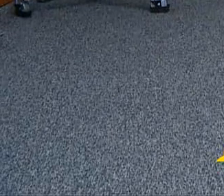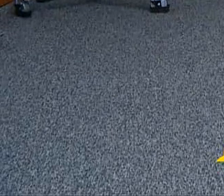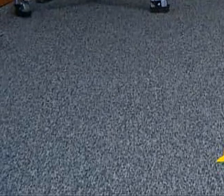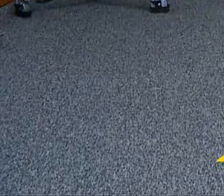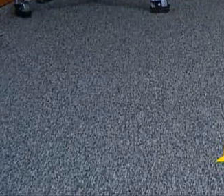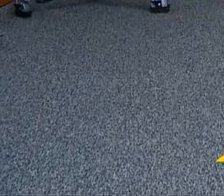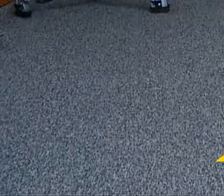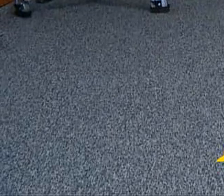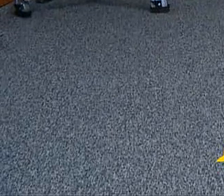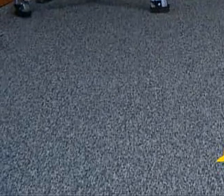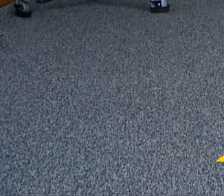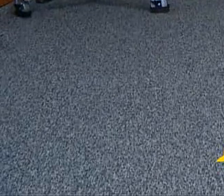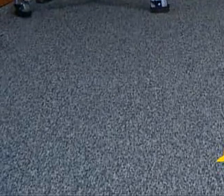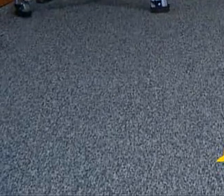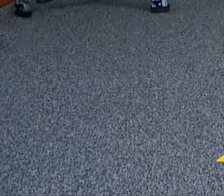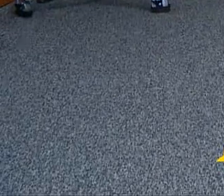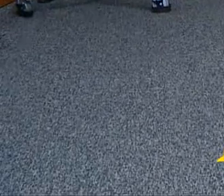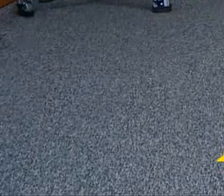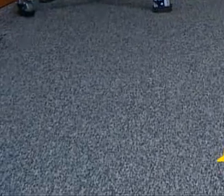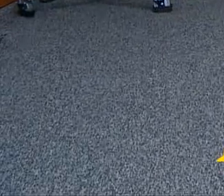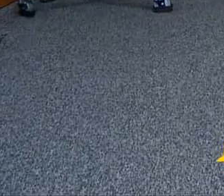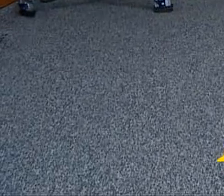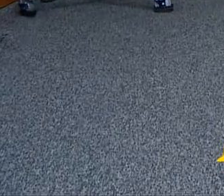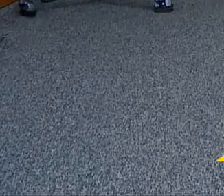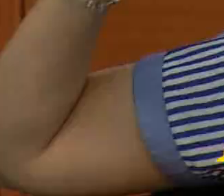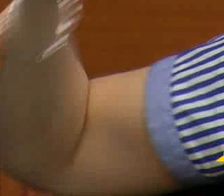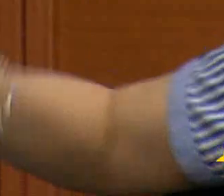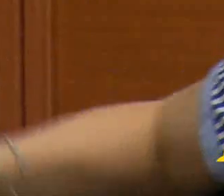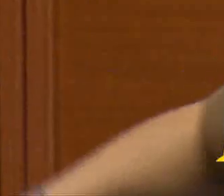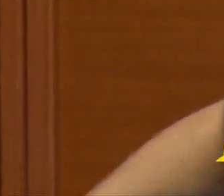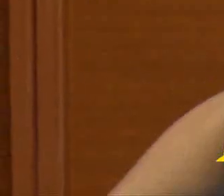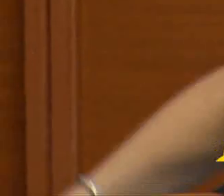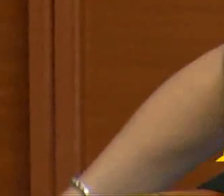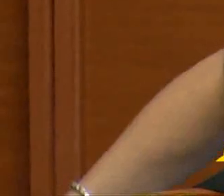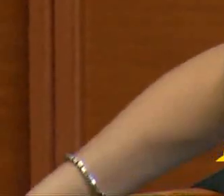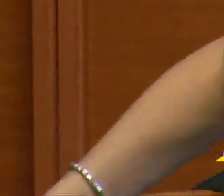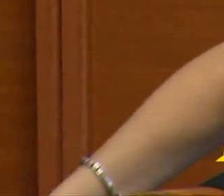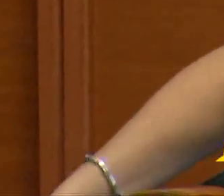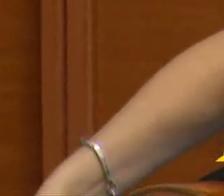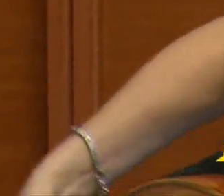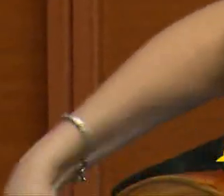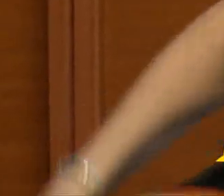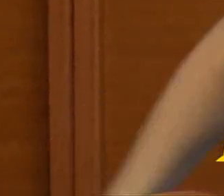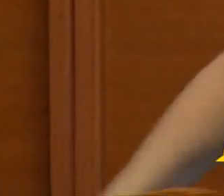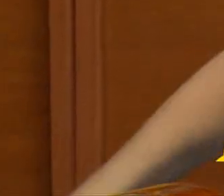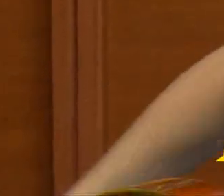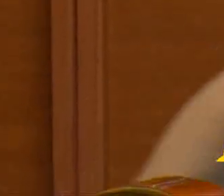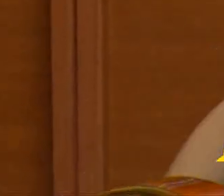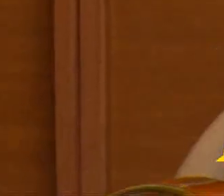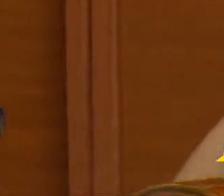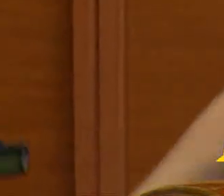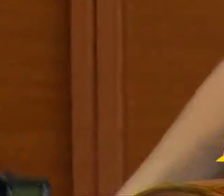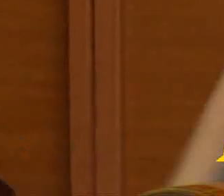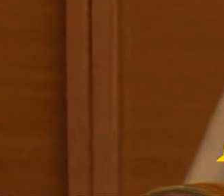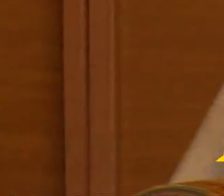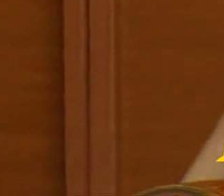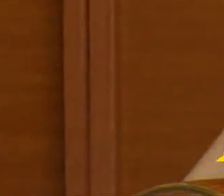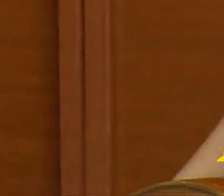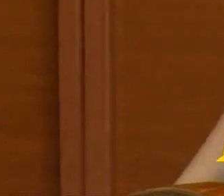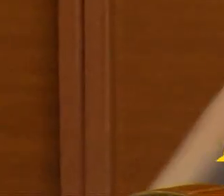Bom, a gente estava indo embora já, mas aí atendendo a milhares e milhares de pedidos, a gente vai